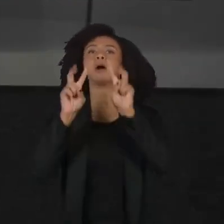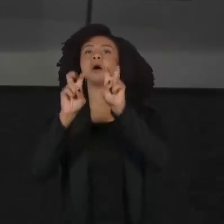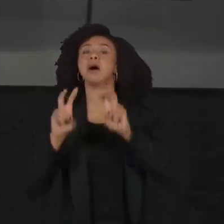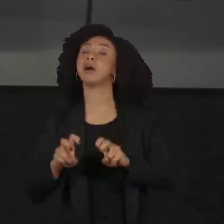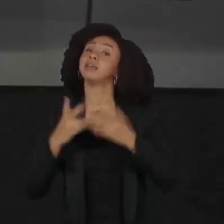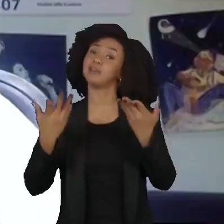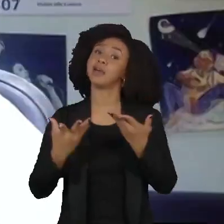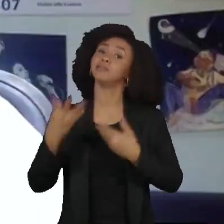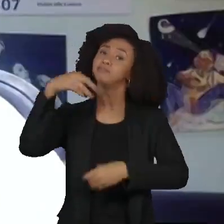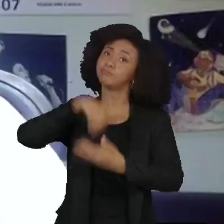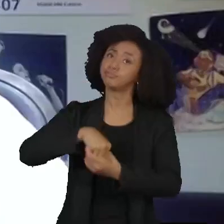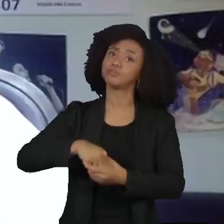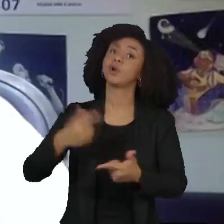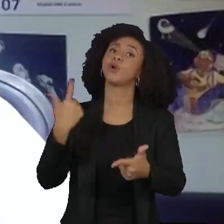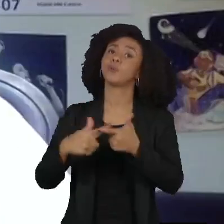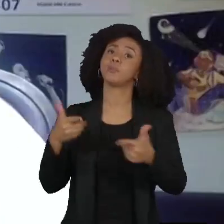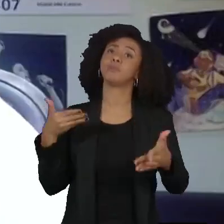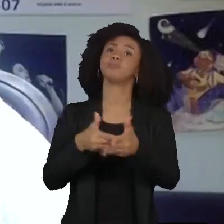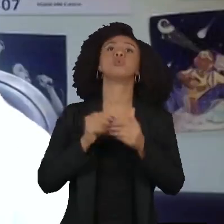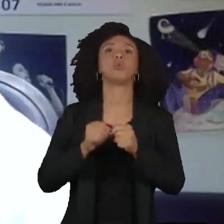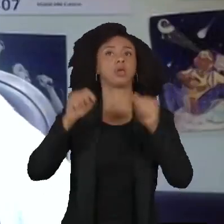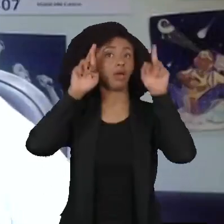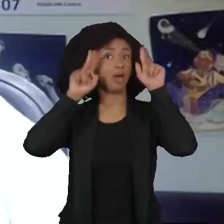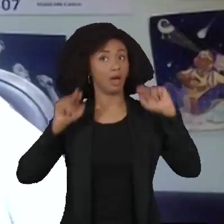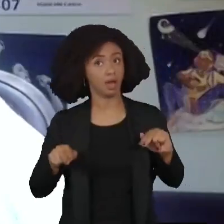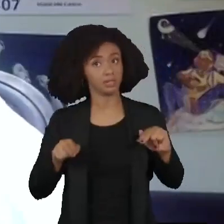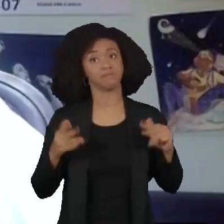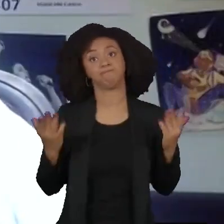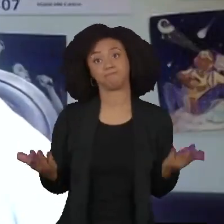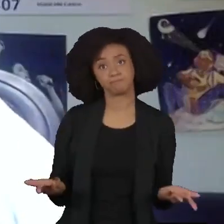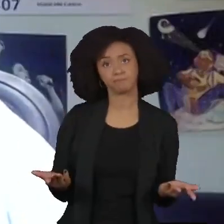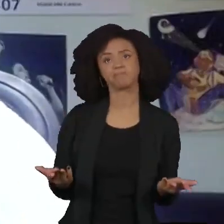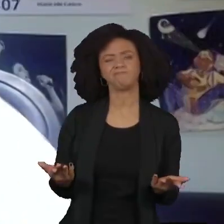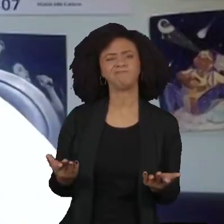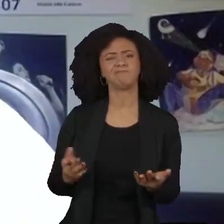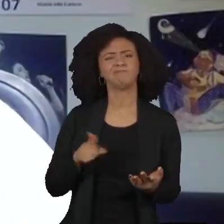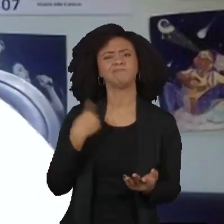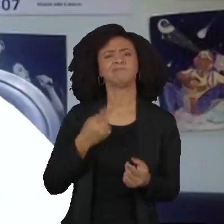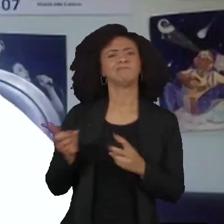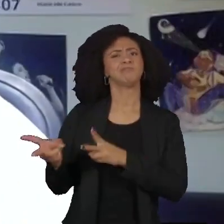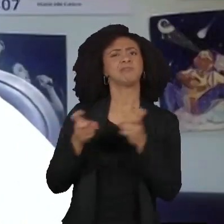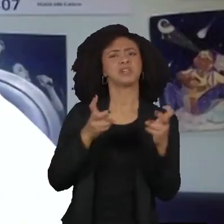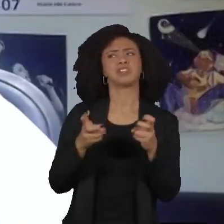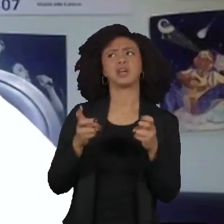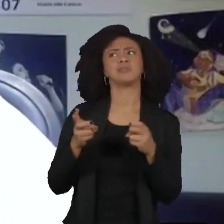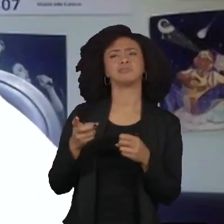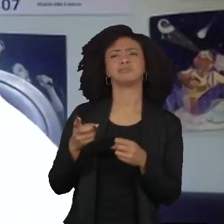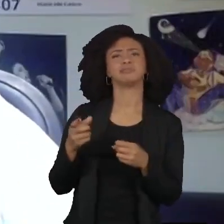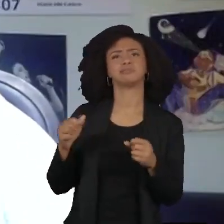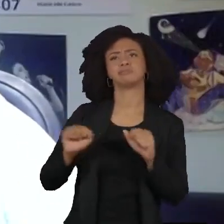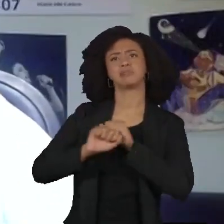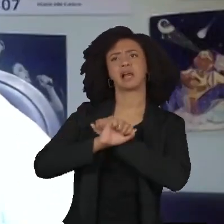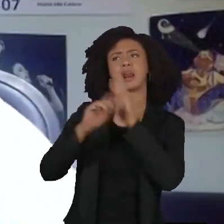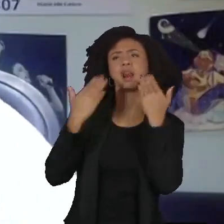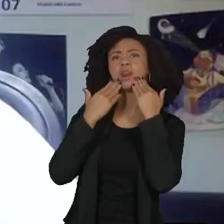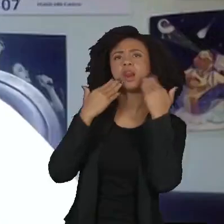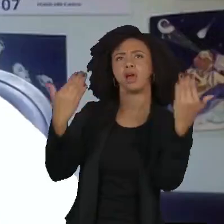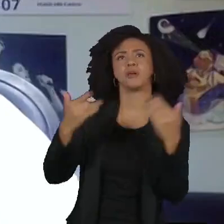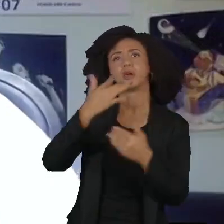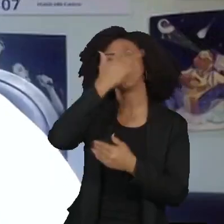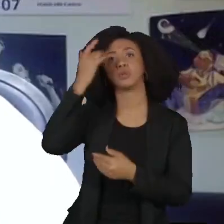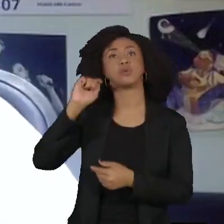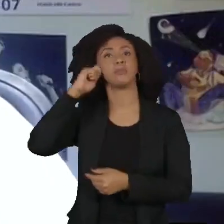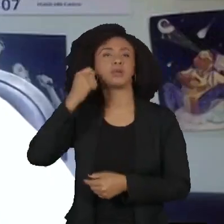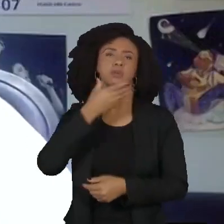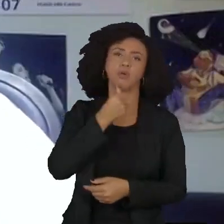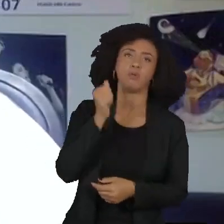está presente. Então, ainda temos que avançar muito, né, para você efetivamente chegar numa presença equitativa de negros e negras